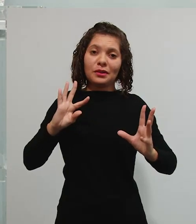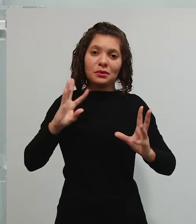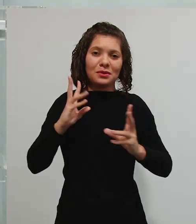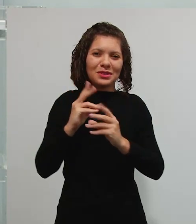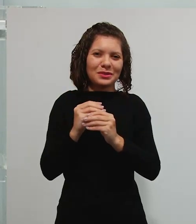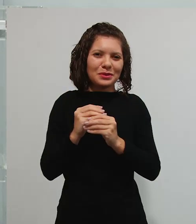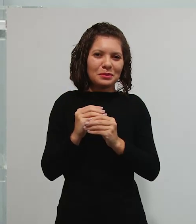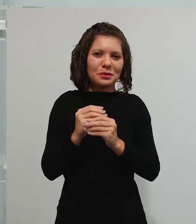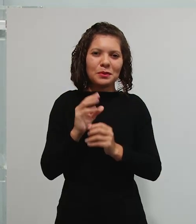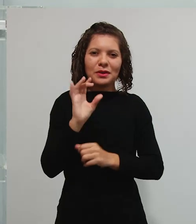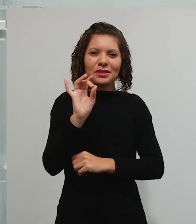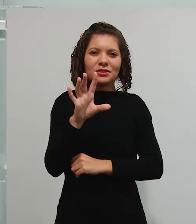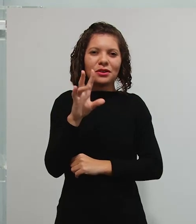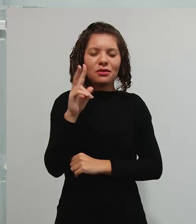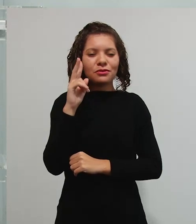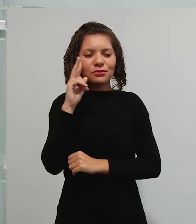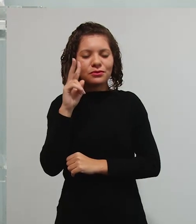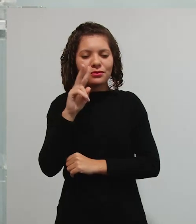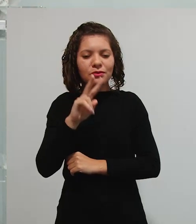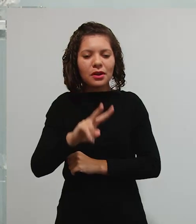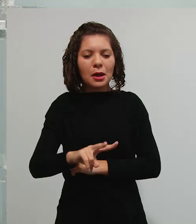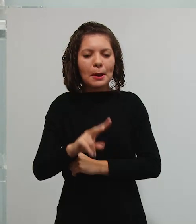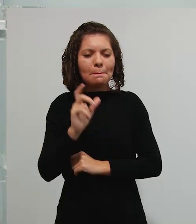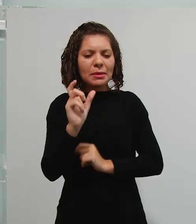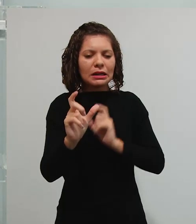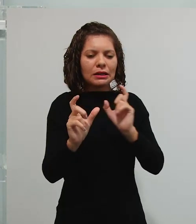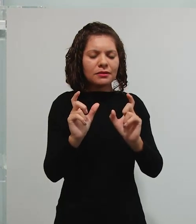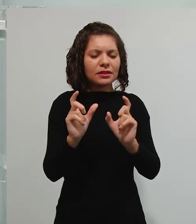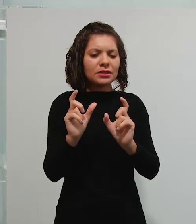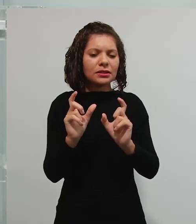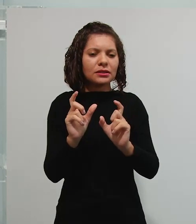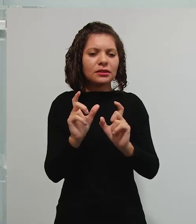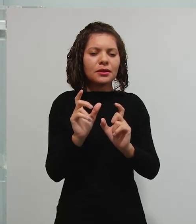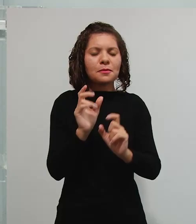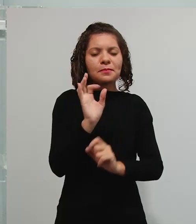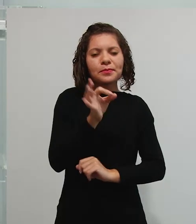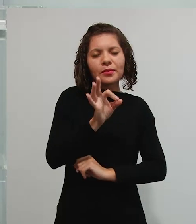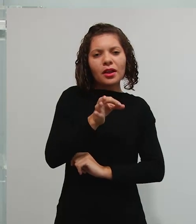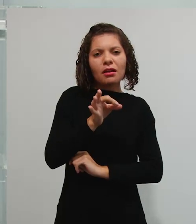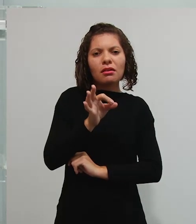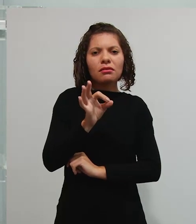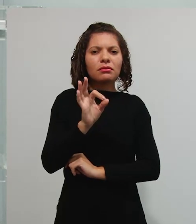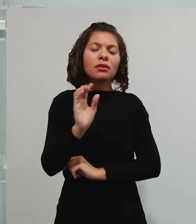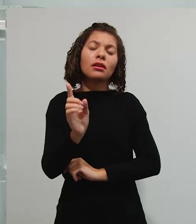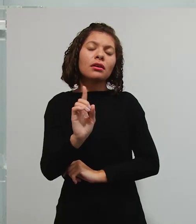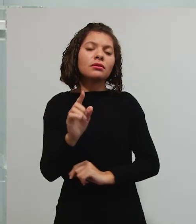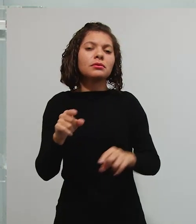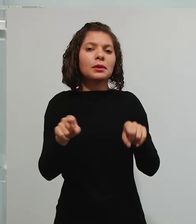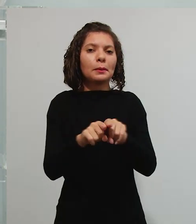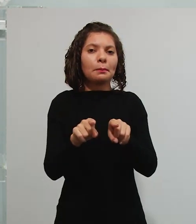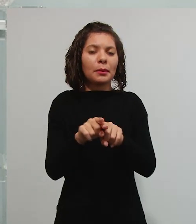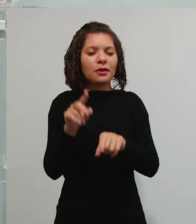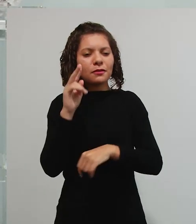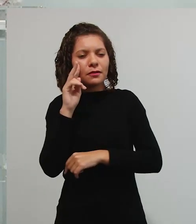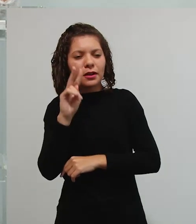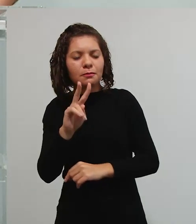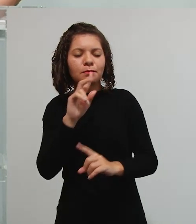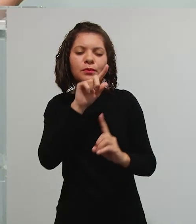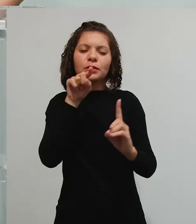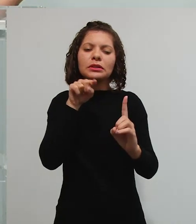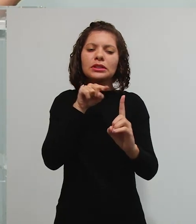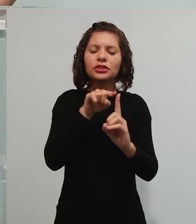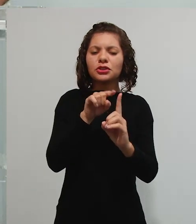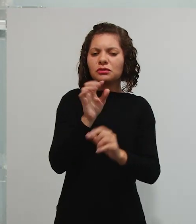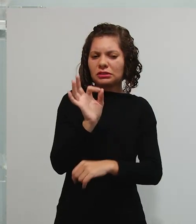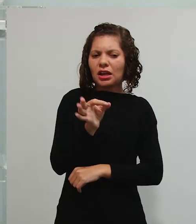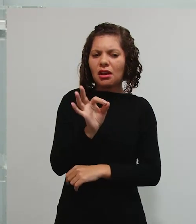não é só para ver se as palavras foram escritas da maneira adequada. Não, é para também ver se o objetivo